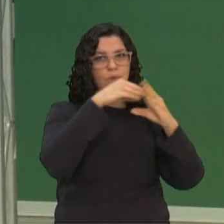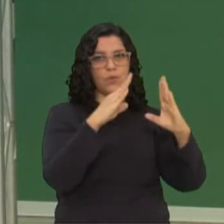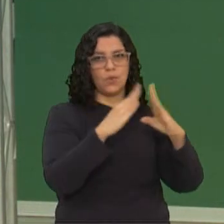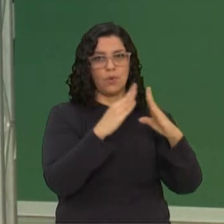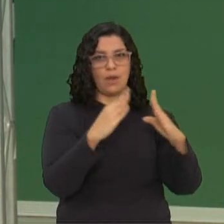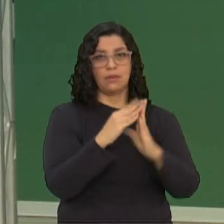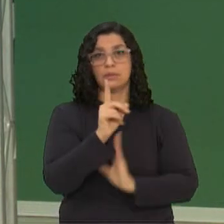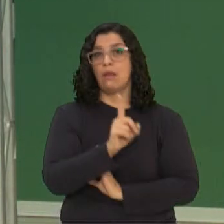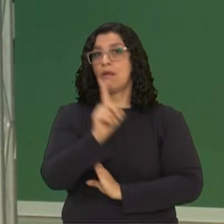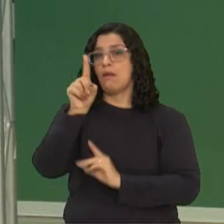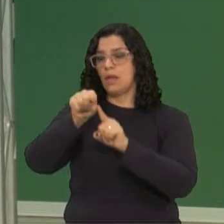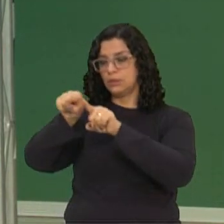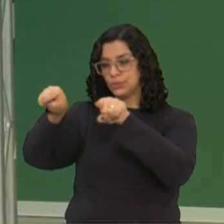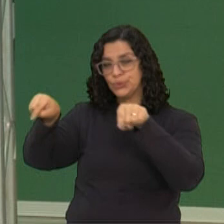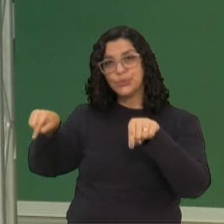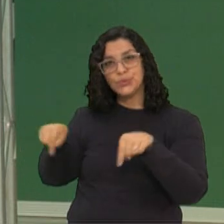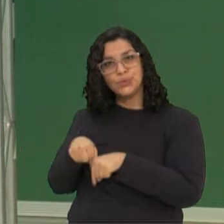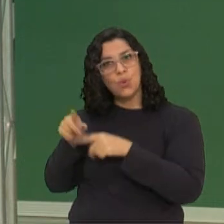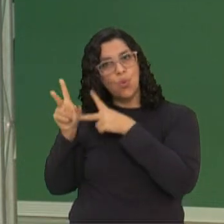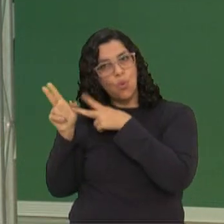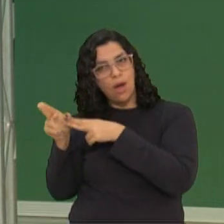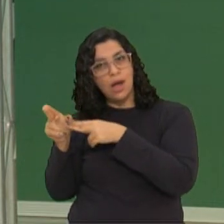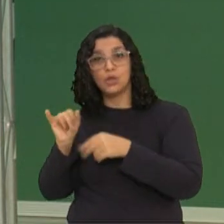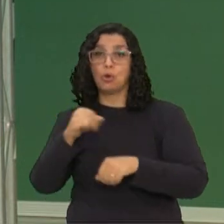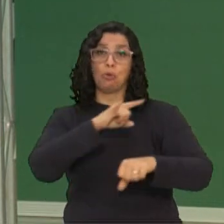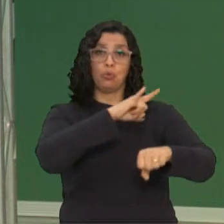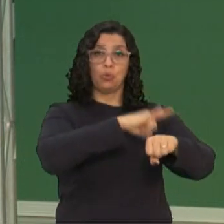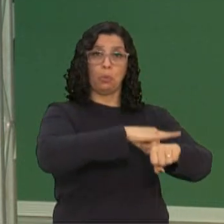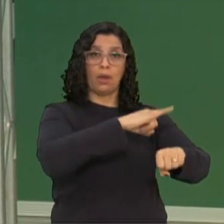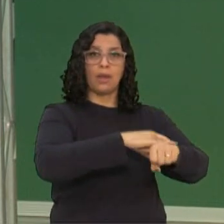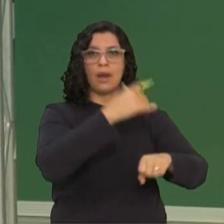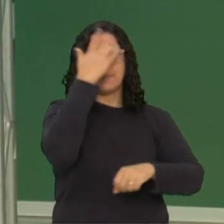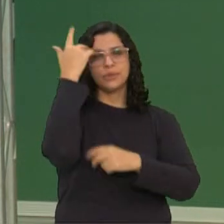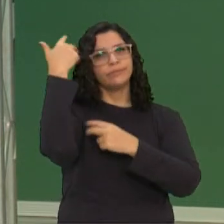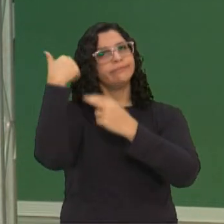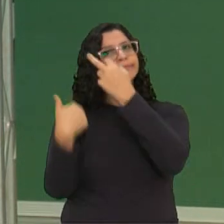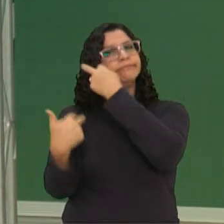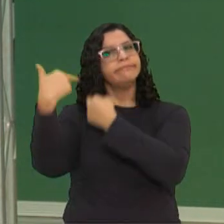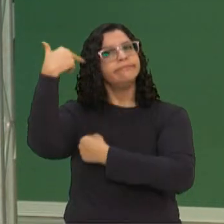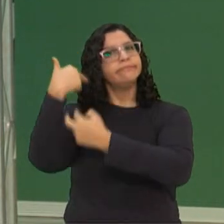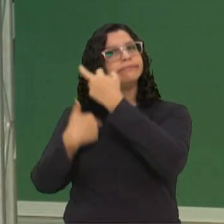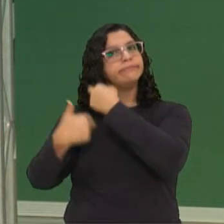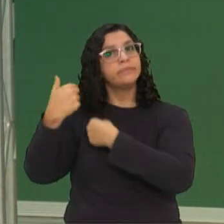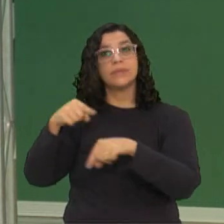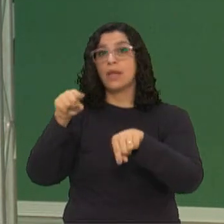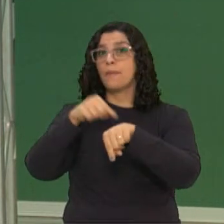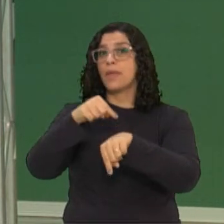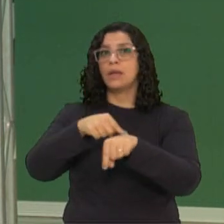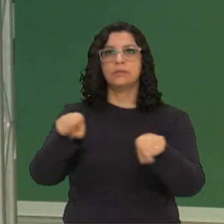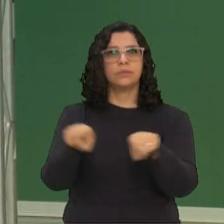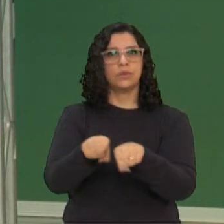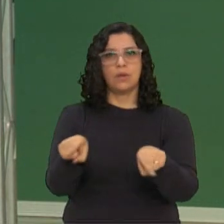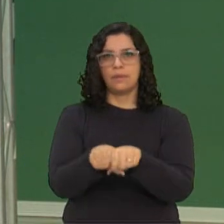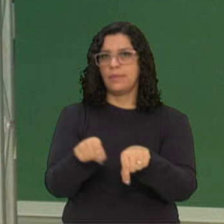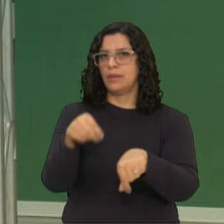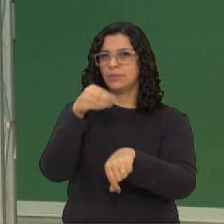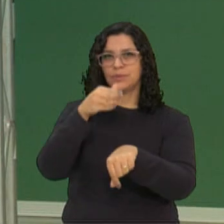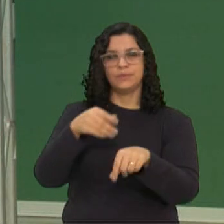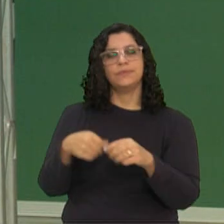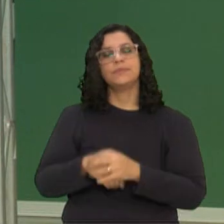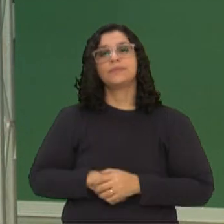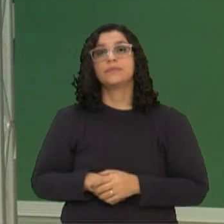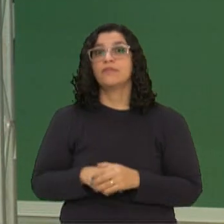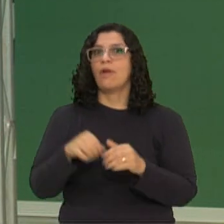Lá no quarto ou no banheiro, aí outra pessoa utilizando a chapinha, né? Vai utilizar mais